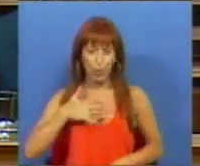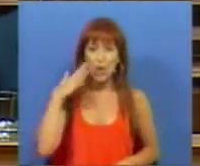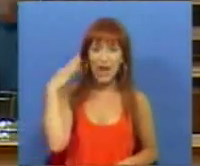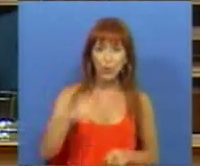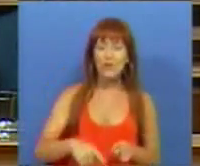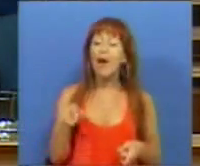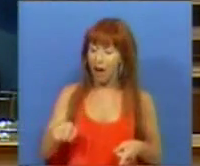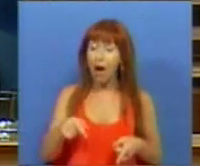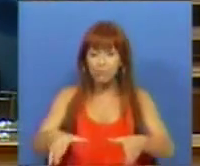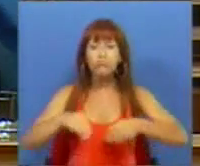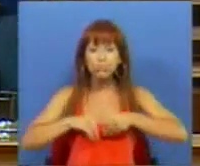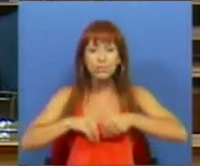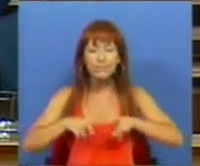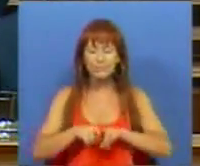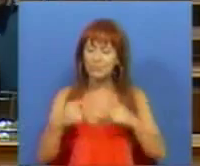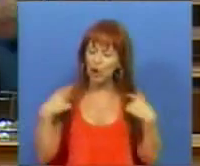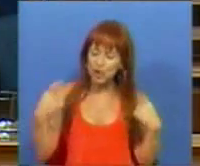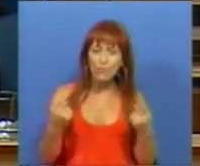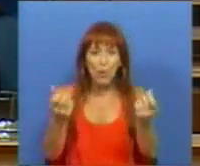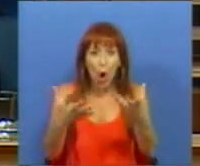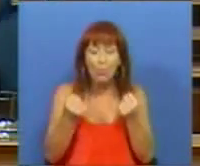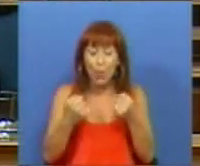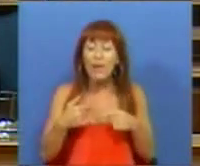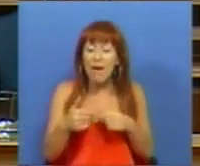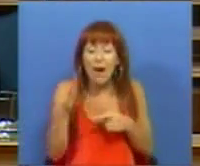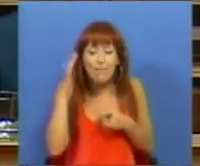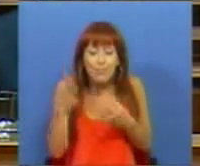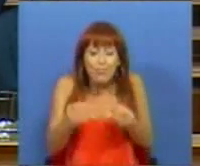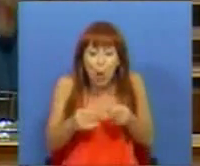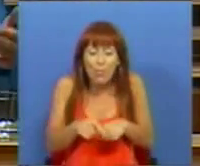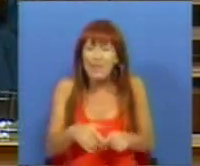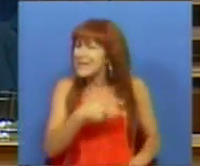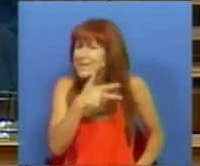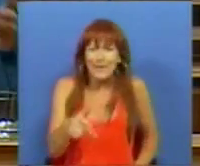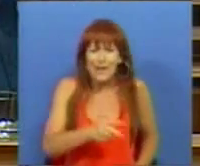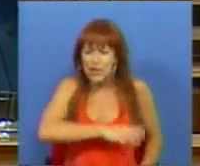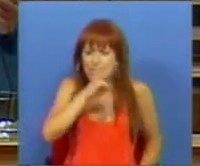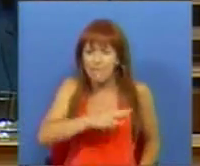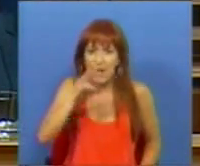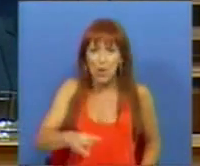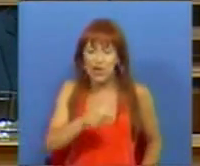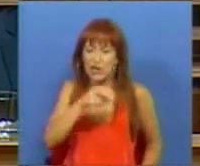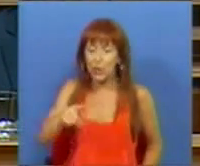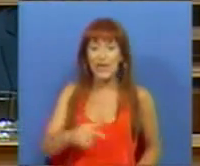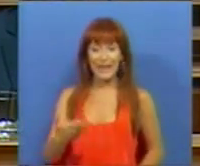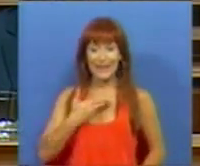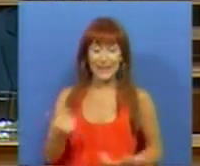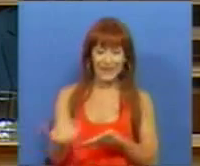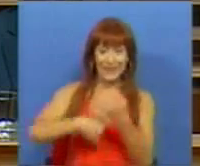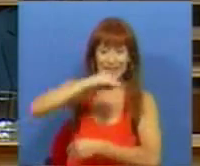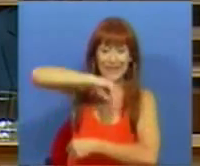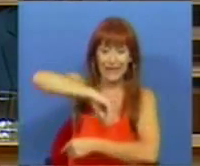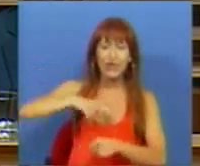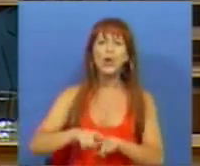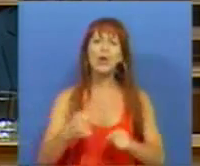naturais, fosse aceite, estaríamos a poupar centenas de milhões de euros de dividendos.